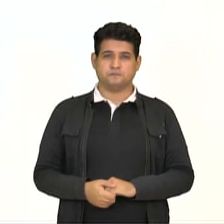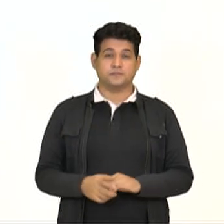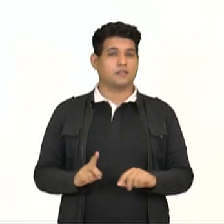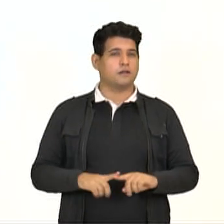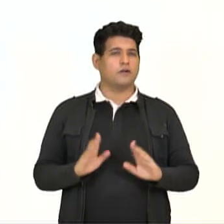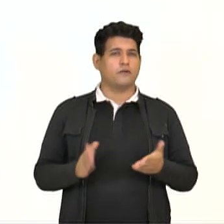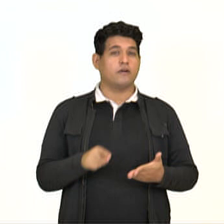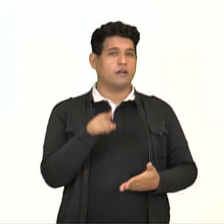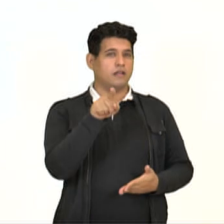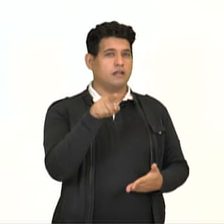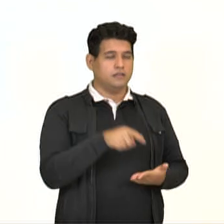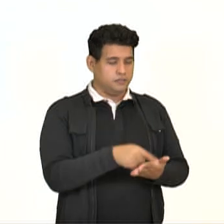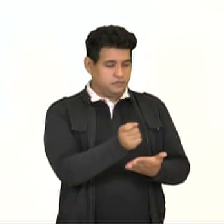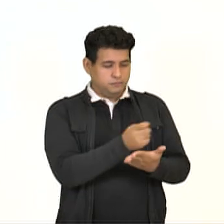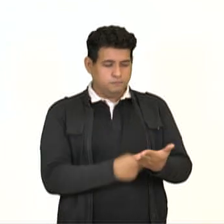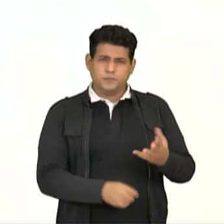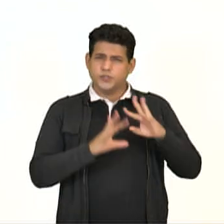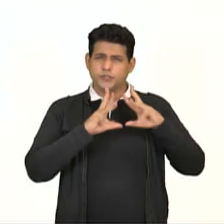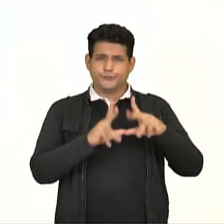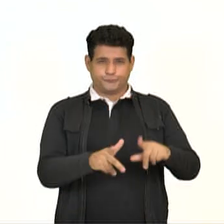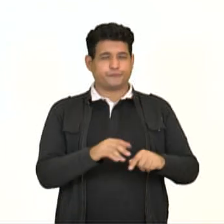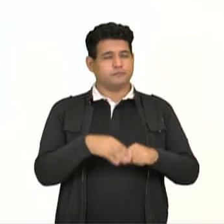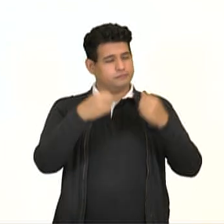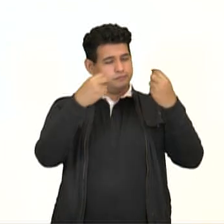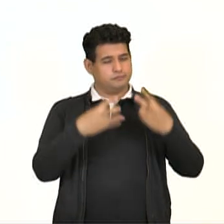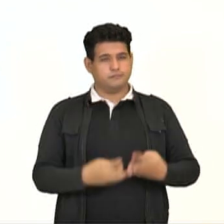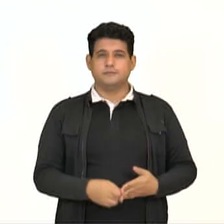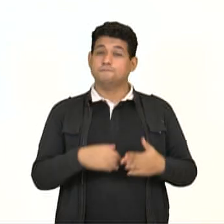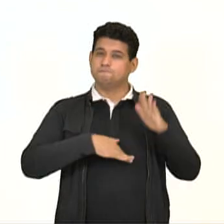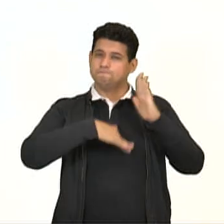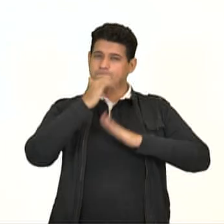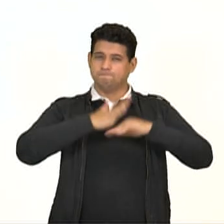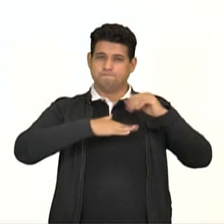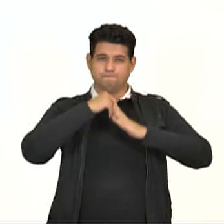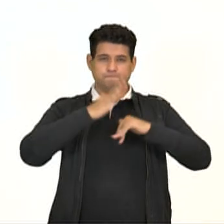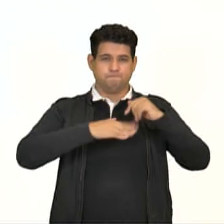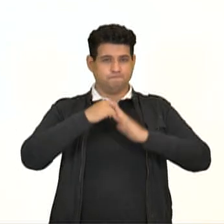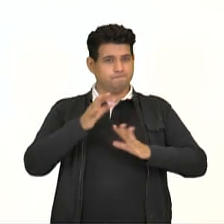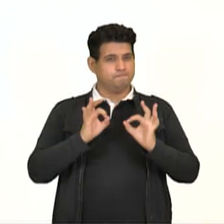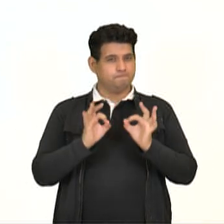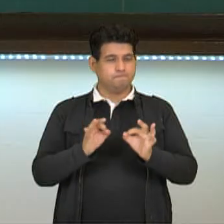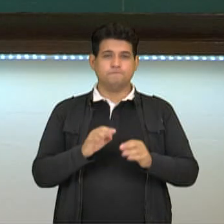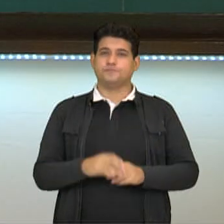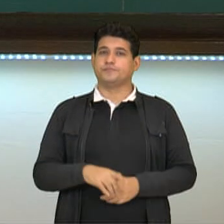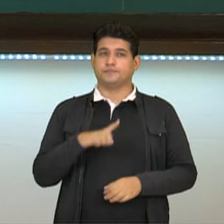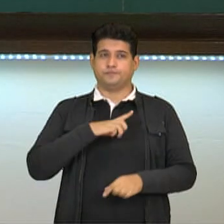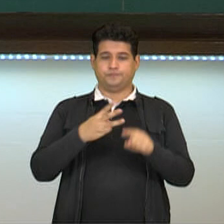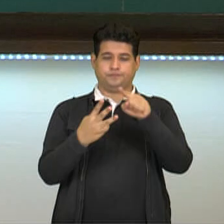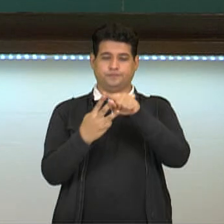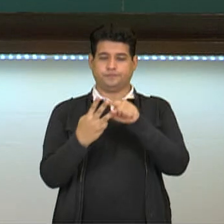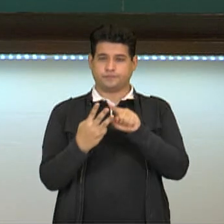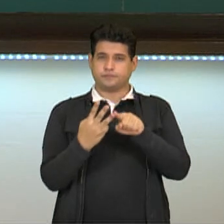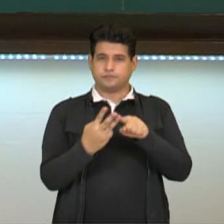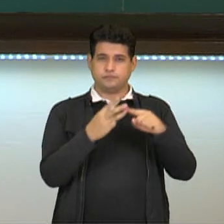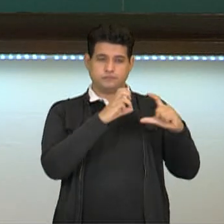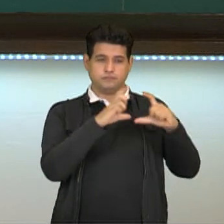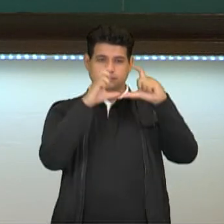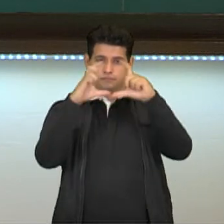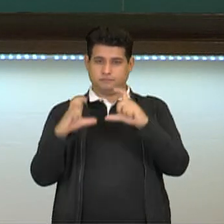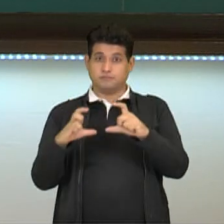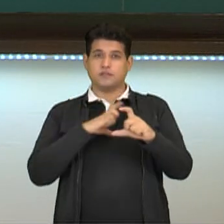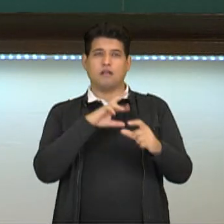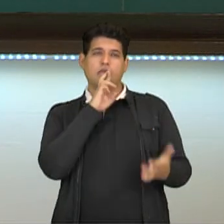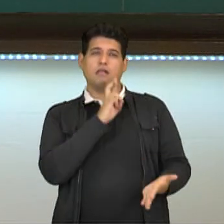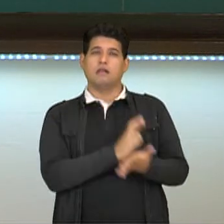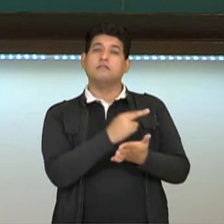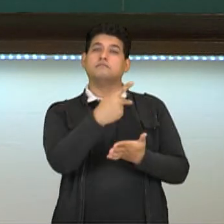Agora, vocês vão colocar tudo isso que eu expliquei em prática, certo? Nós temos ali 3 imagens e vocês vão responder,